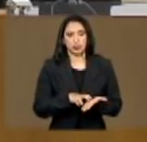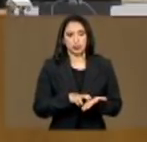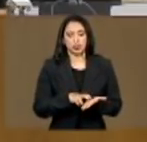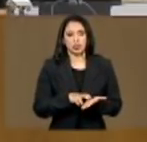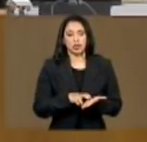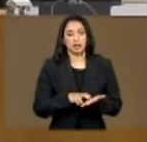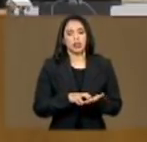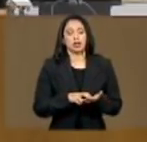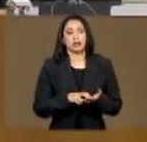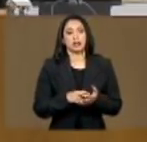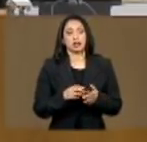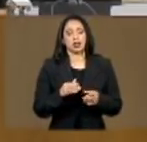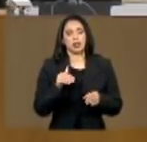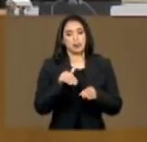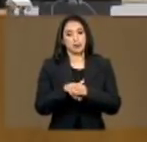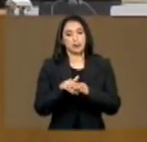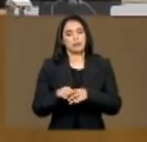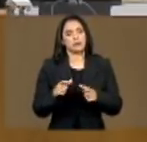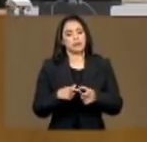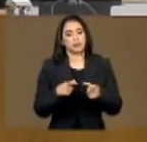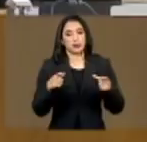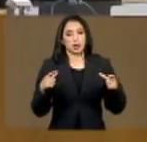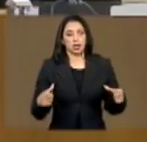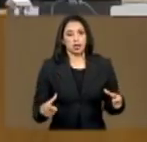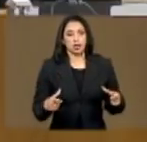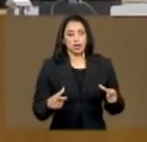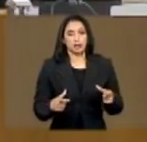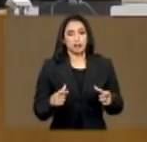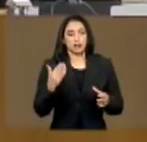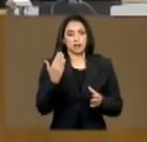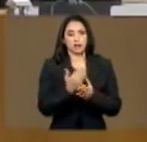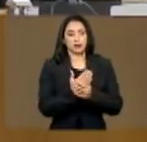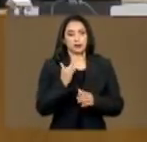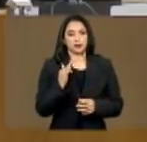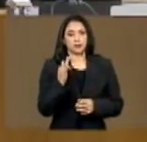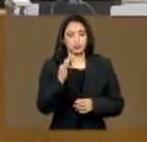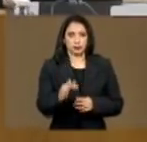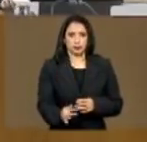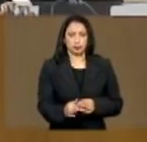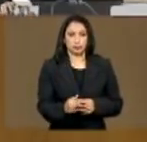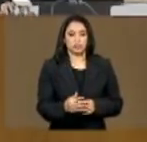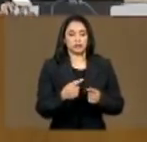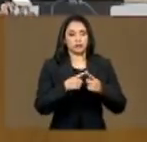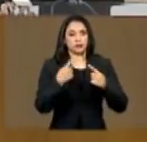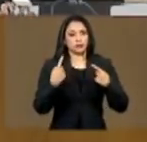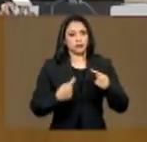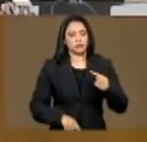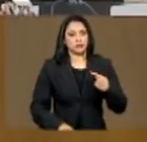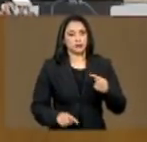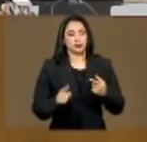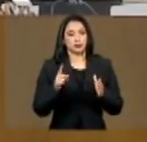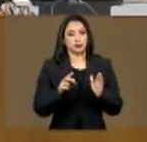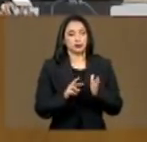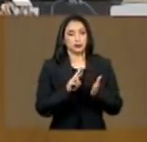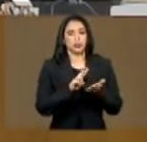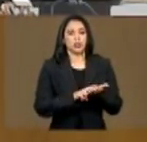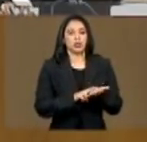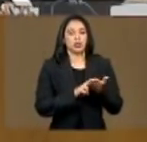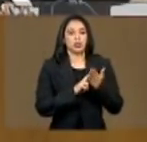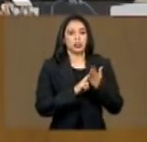pressiona o tema 19 a interrupção geral negou provimento a recurso extraordinário nos temos do ministro roberto